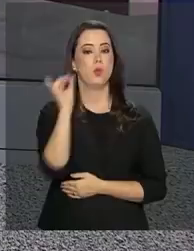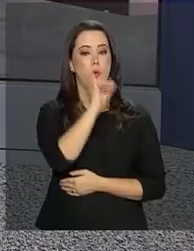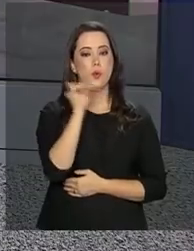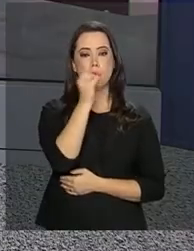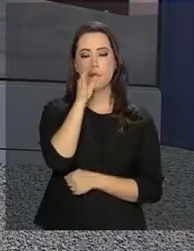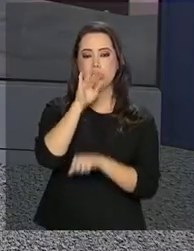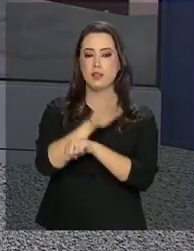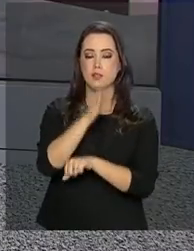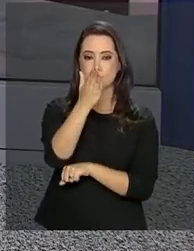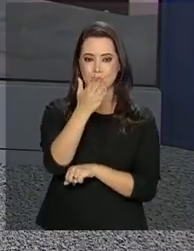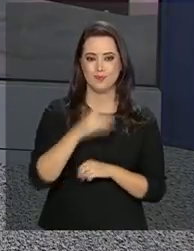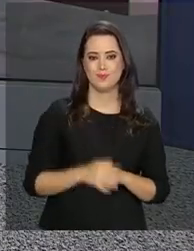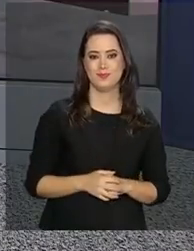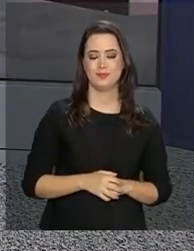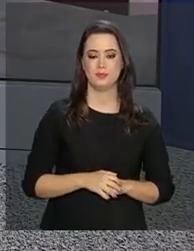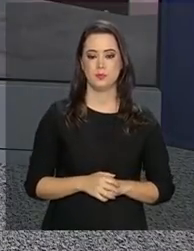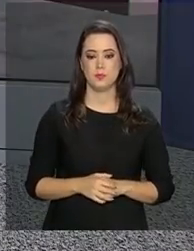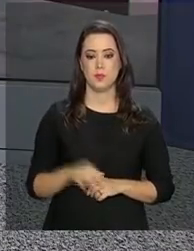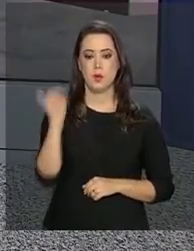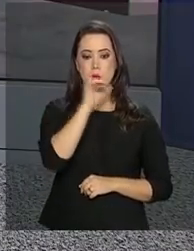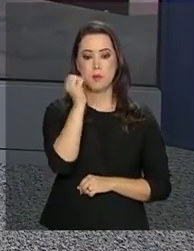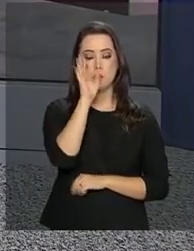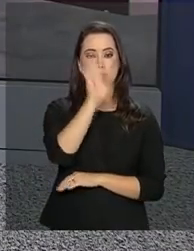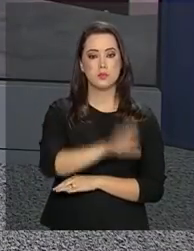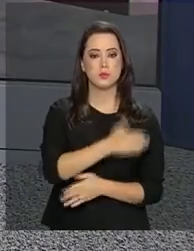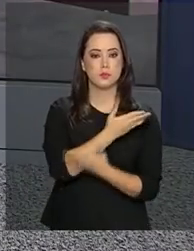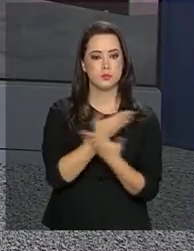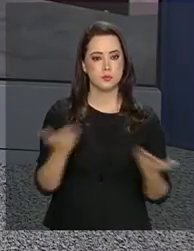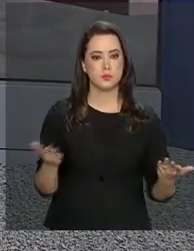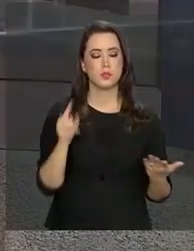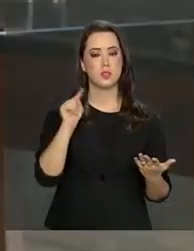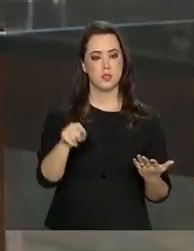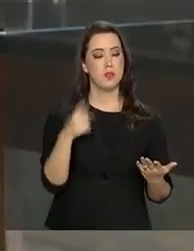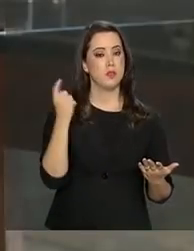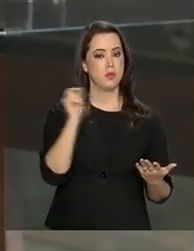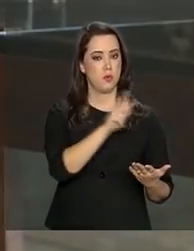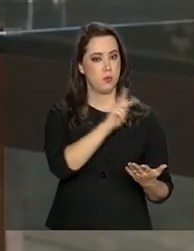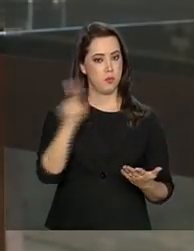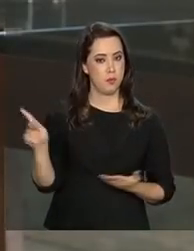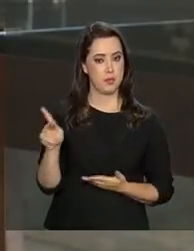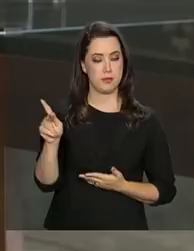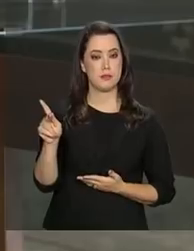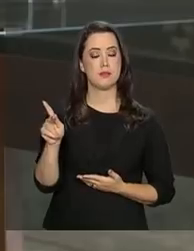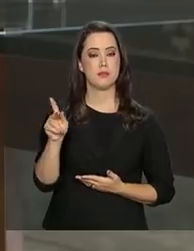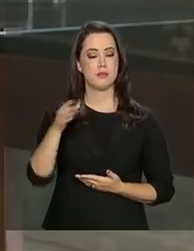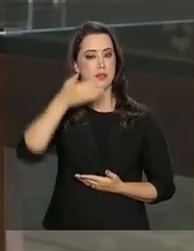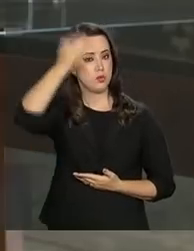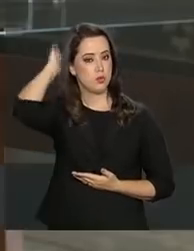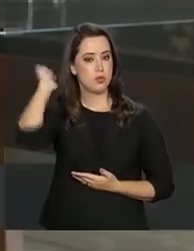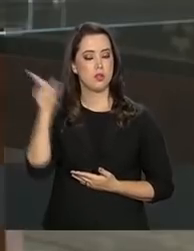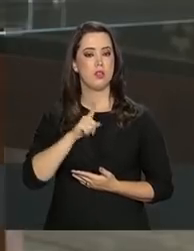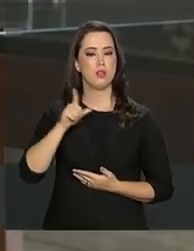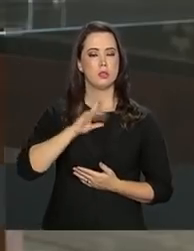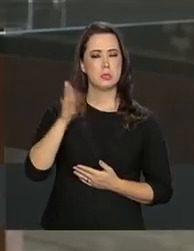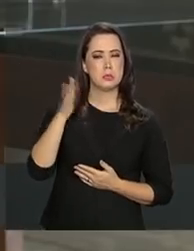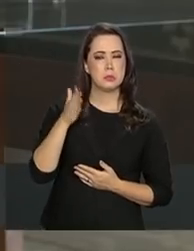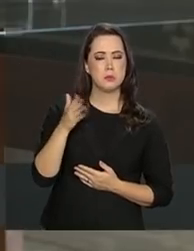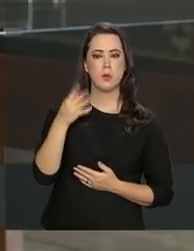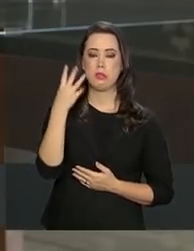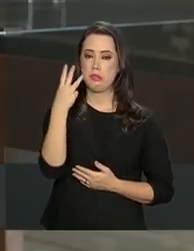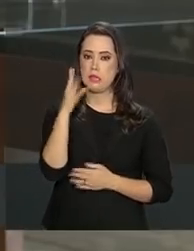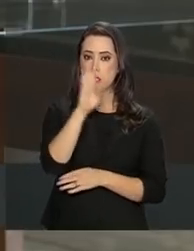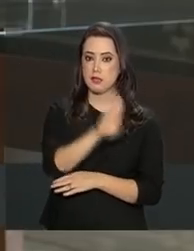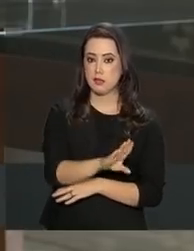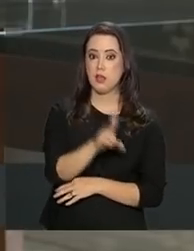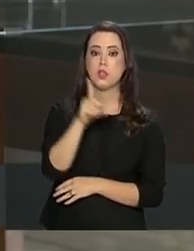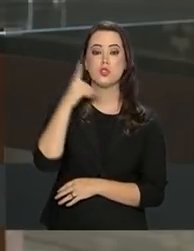márcia boa tarde pra você boa tarde roberto boa tarde a todos olha o presidente michel temer ele recebeu volta das três da tarde a visita de uma deputada